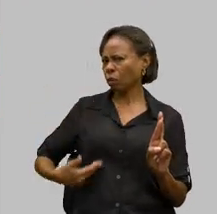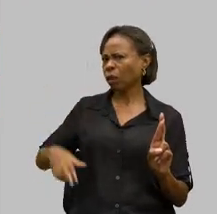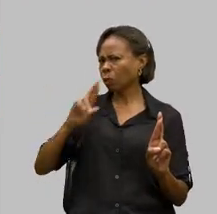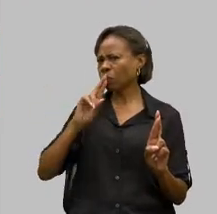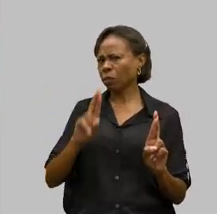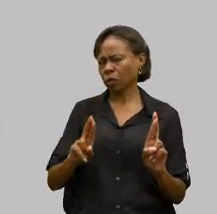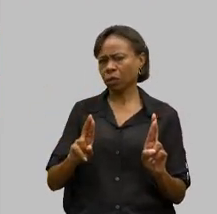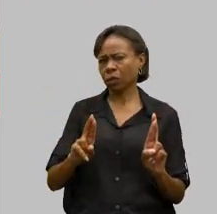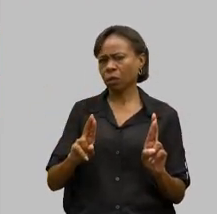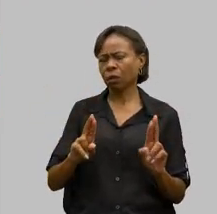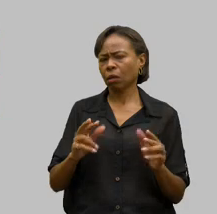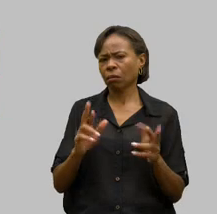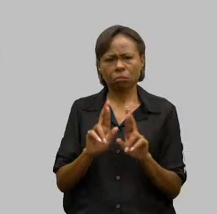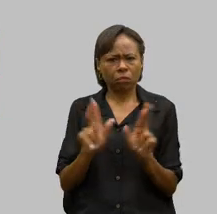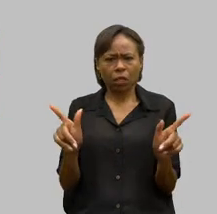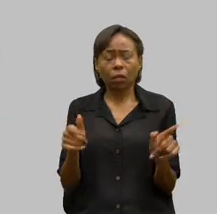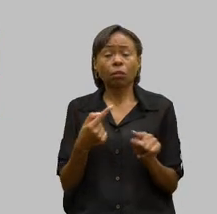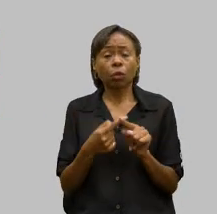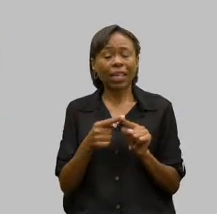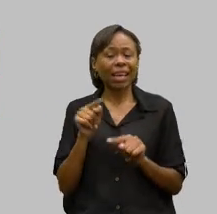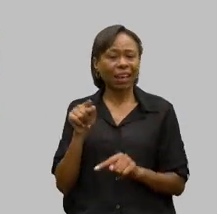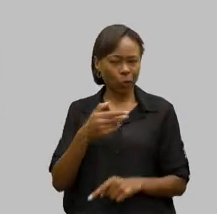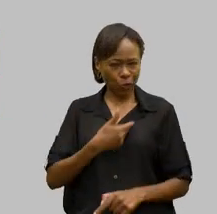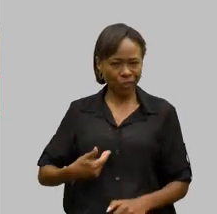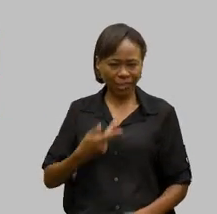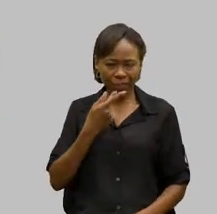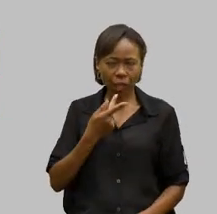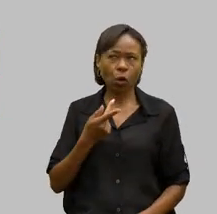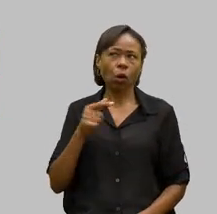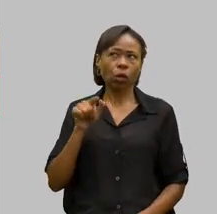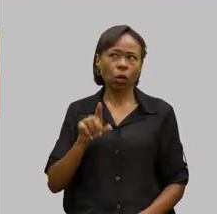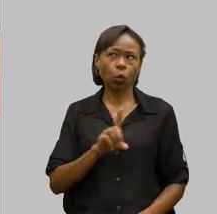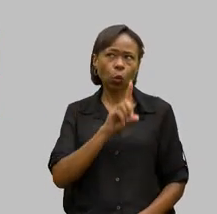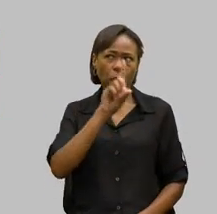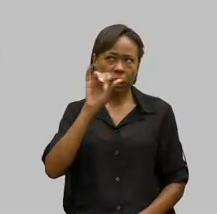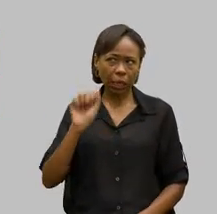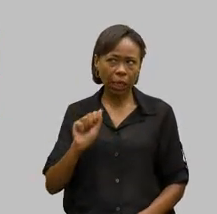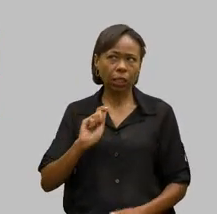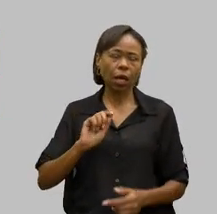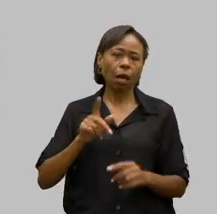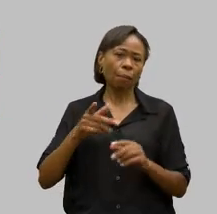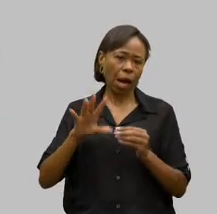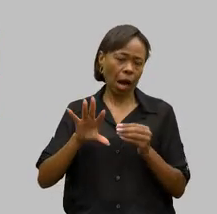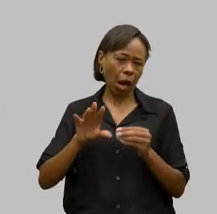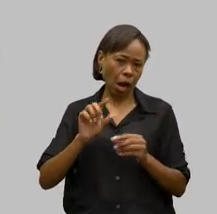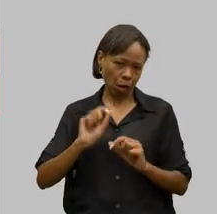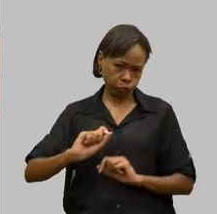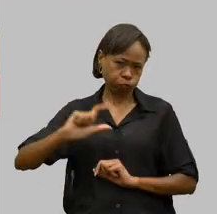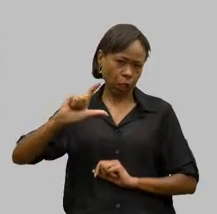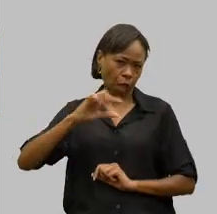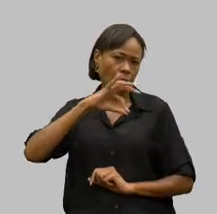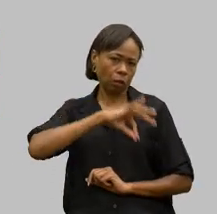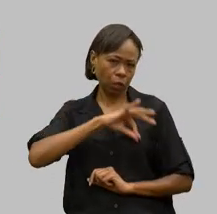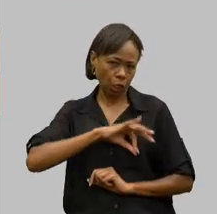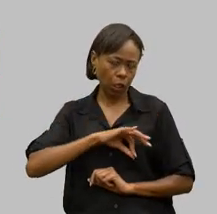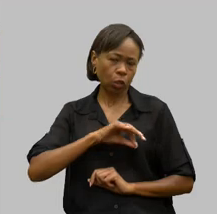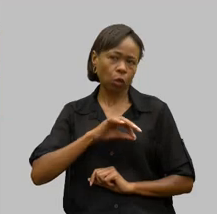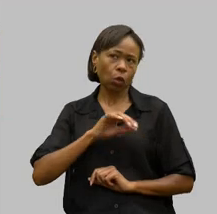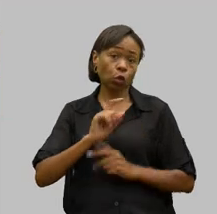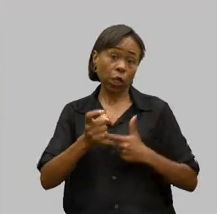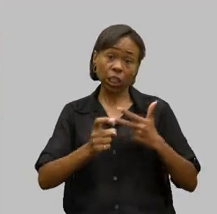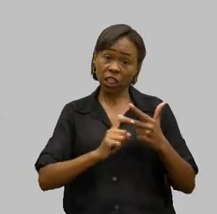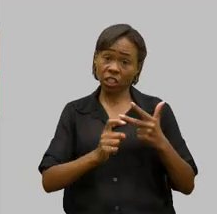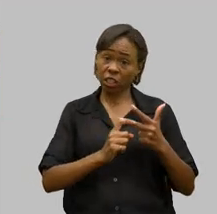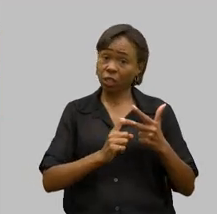porque o governo coloca que as datas e percentuais de reajuste no âmbito do Executivo são definidas não porque a lei federal